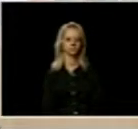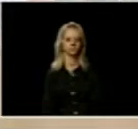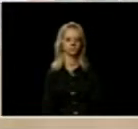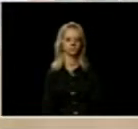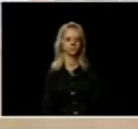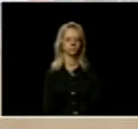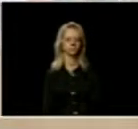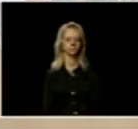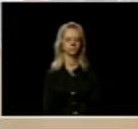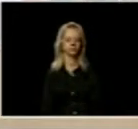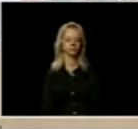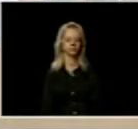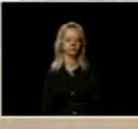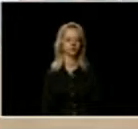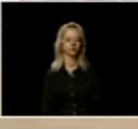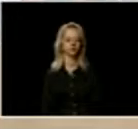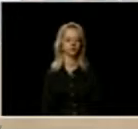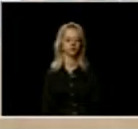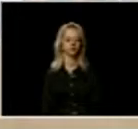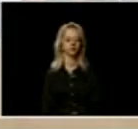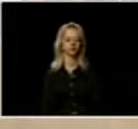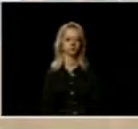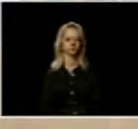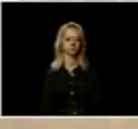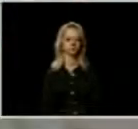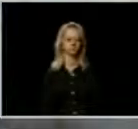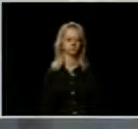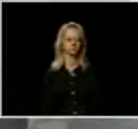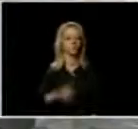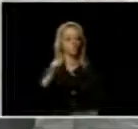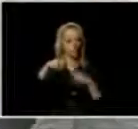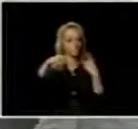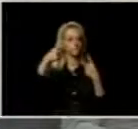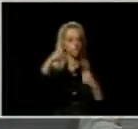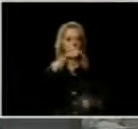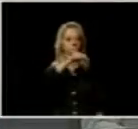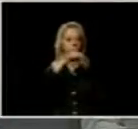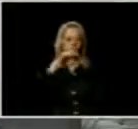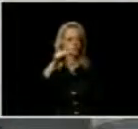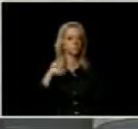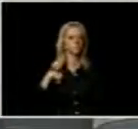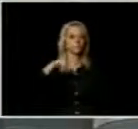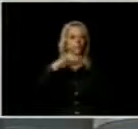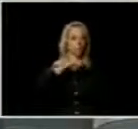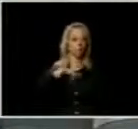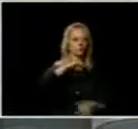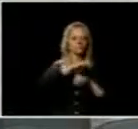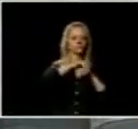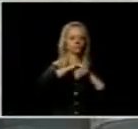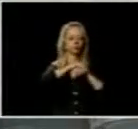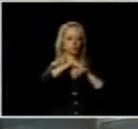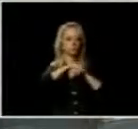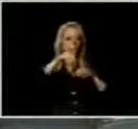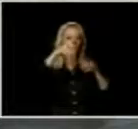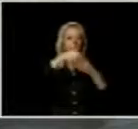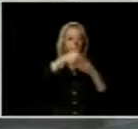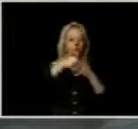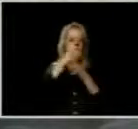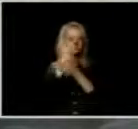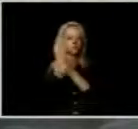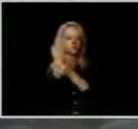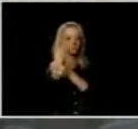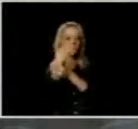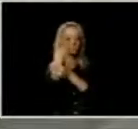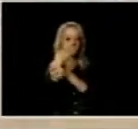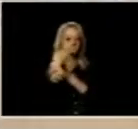que vem. E já faremos duas discussões para aprovar de uma vez só, ok? Então, a próxima sessão será o item primeiro da ordem do